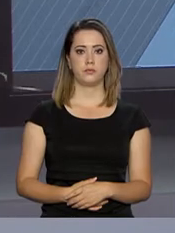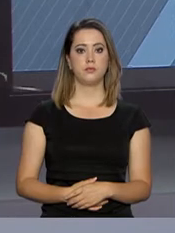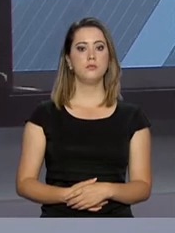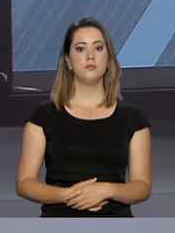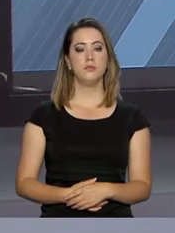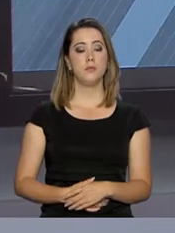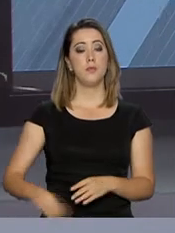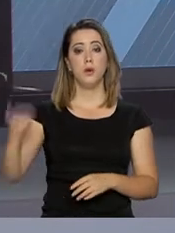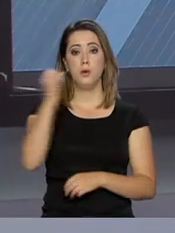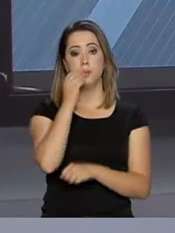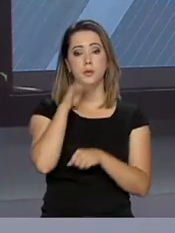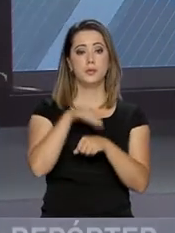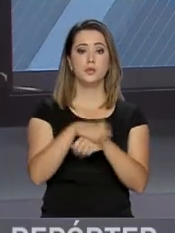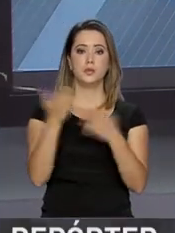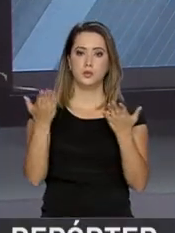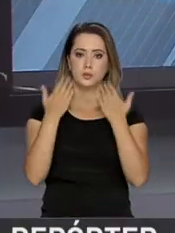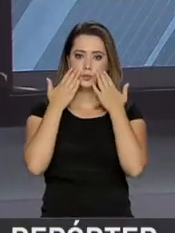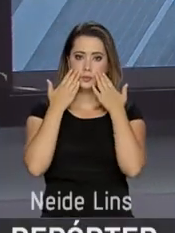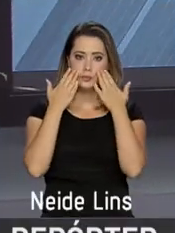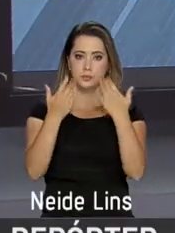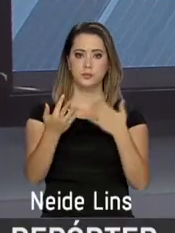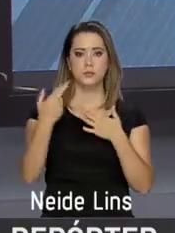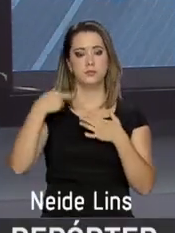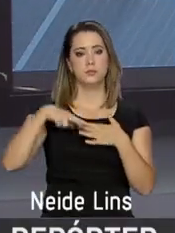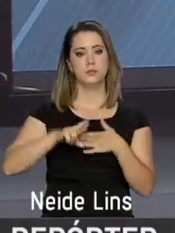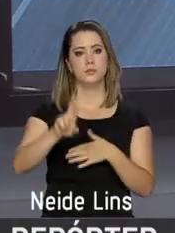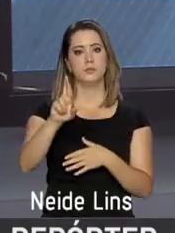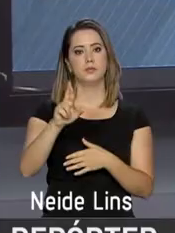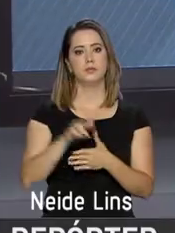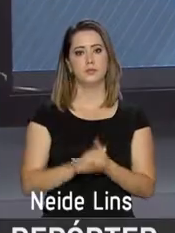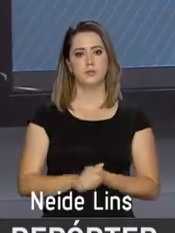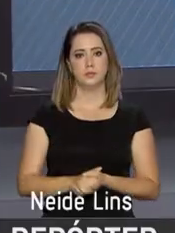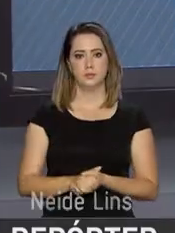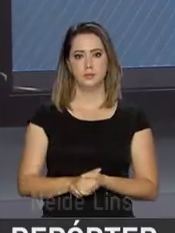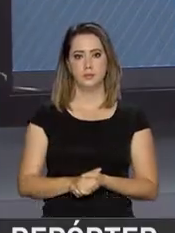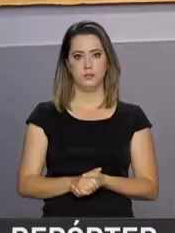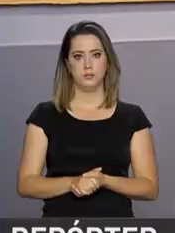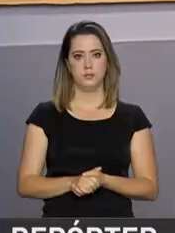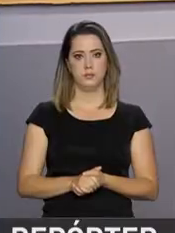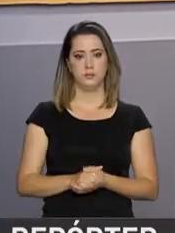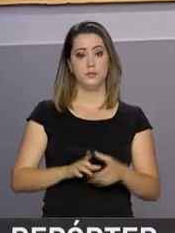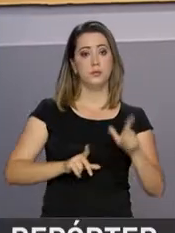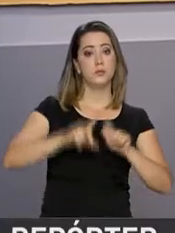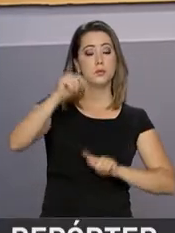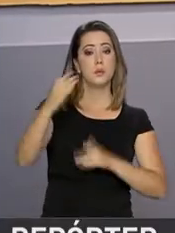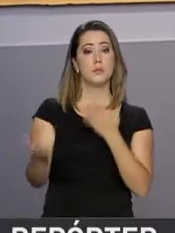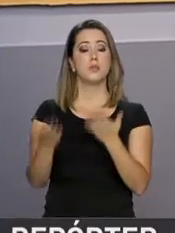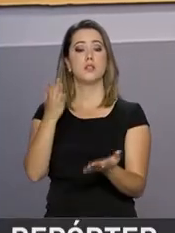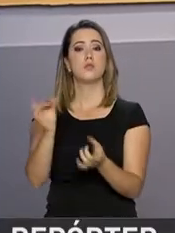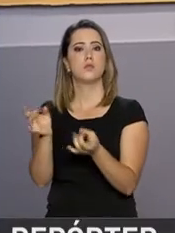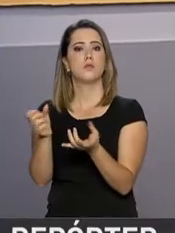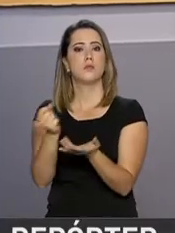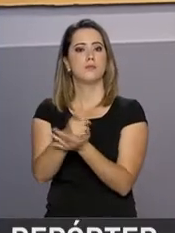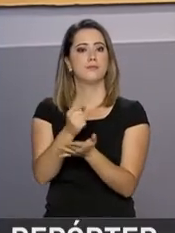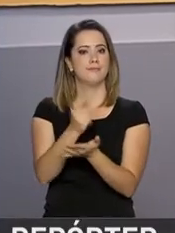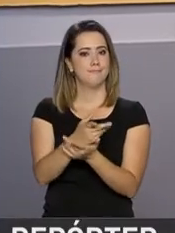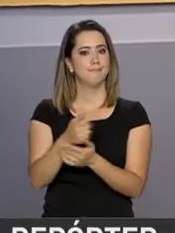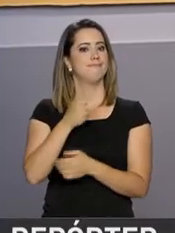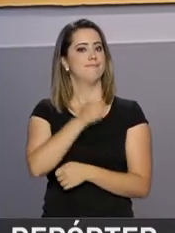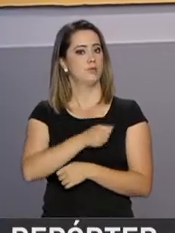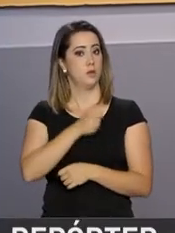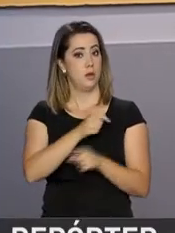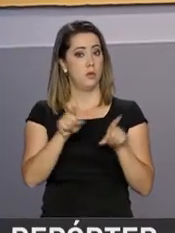olá boa noite começa agora mais uma edição do repórter em br record na balança comercial